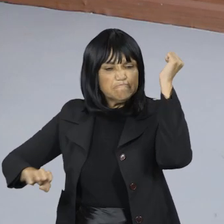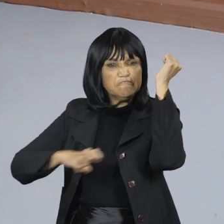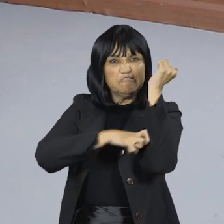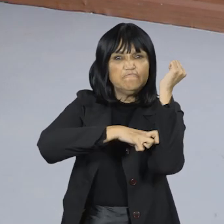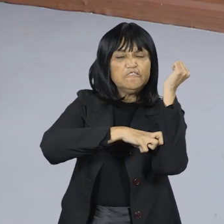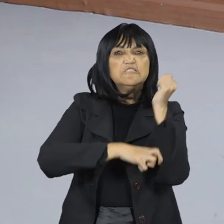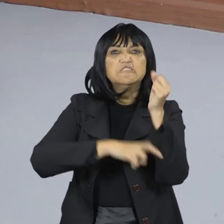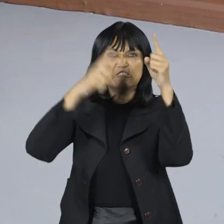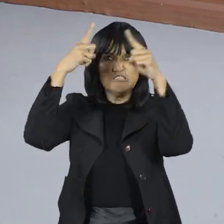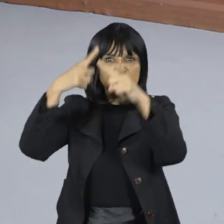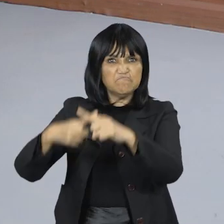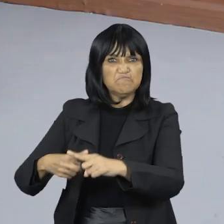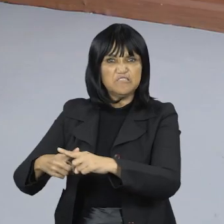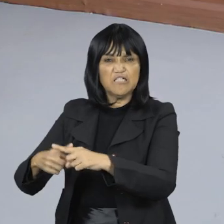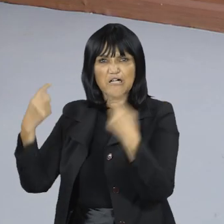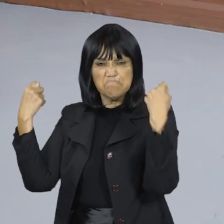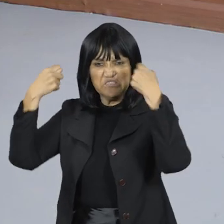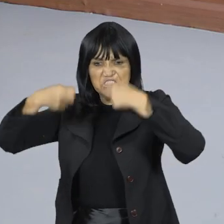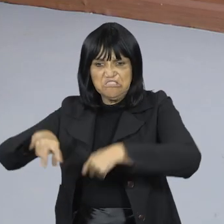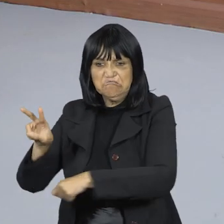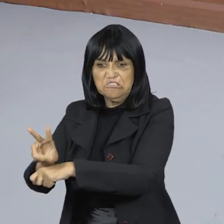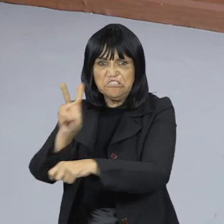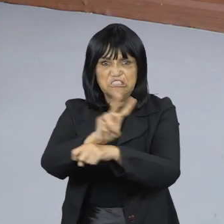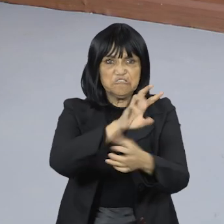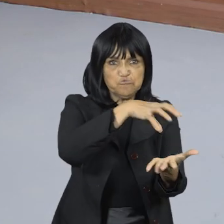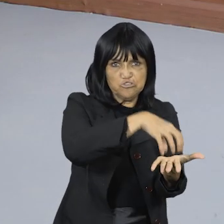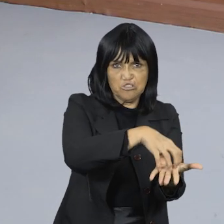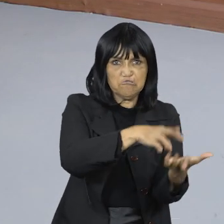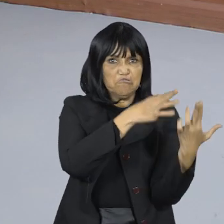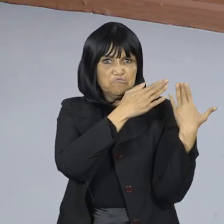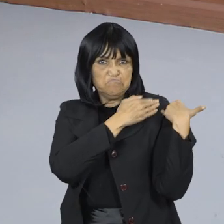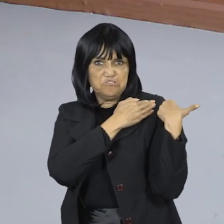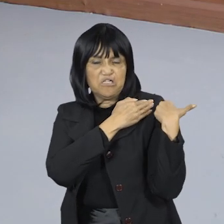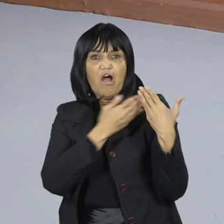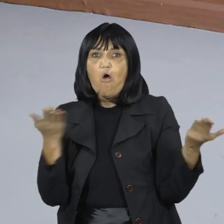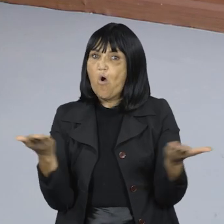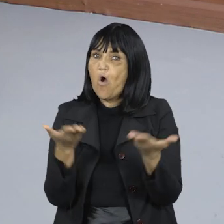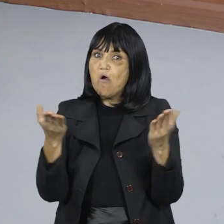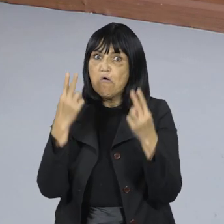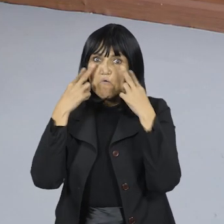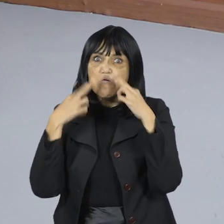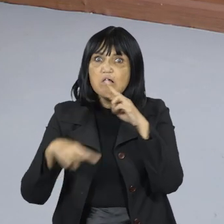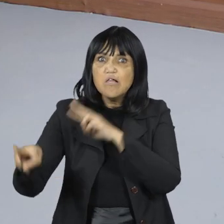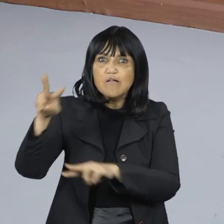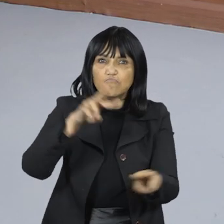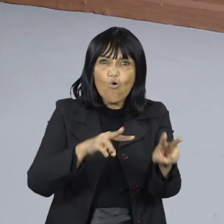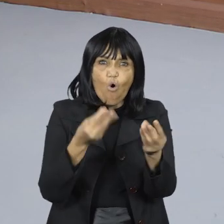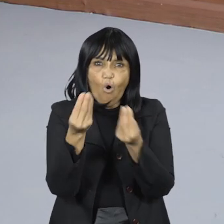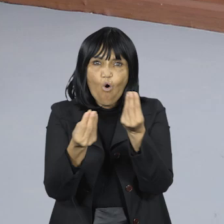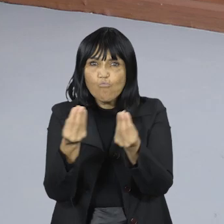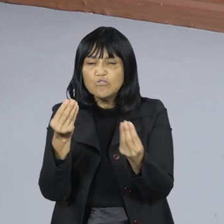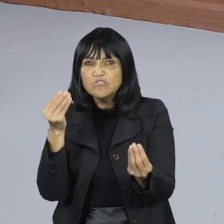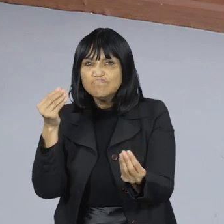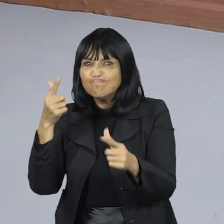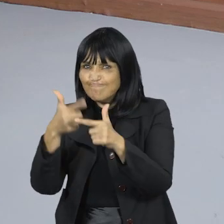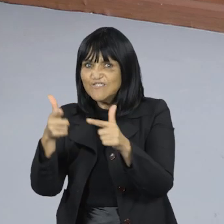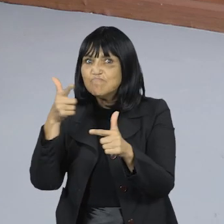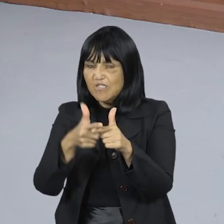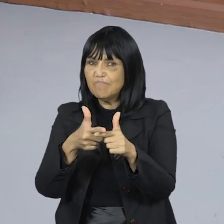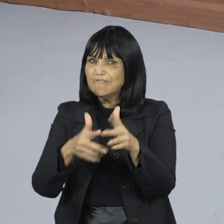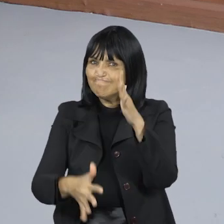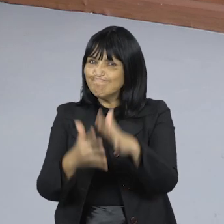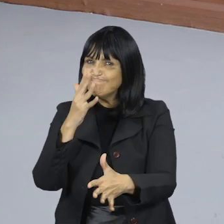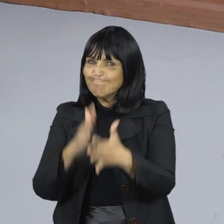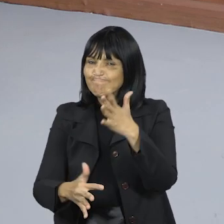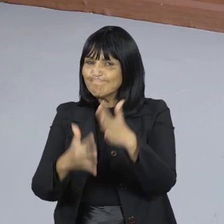a capacidade de fiscalização dos órgãos responsáveis. A gente vai ver agora como esse problema afeta a segurança